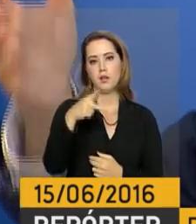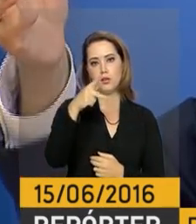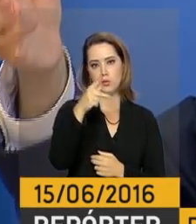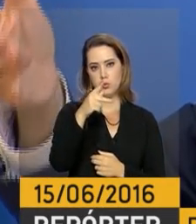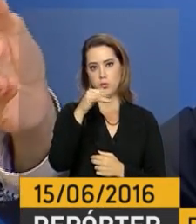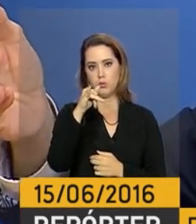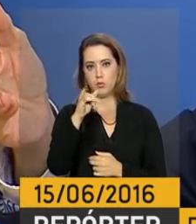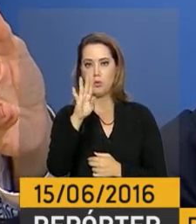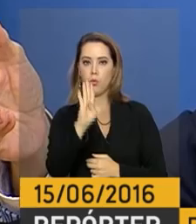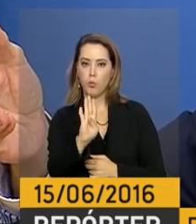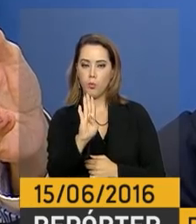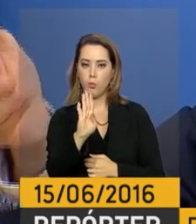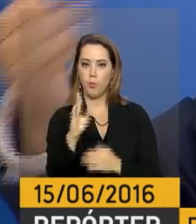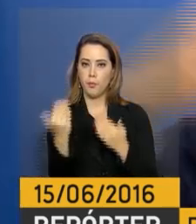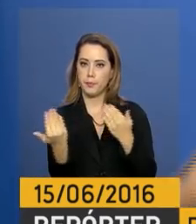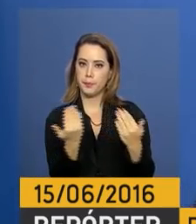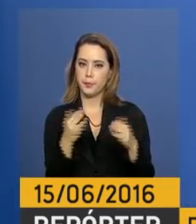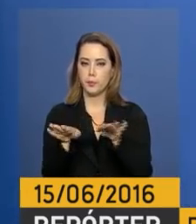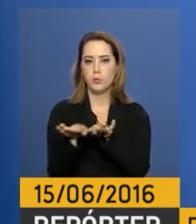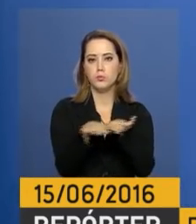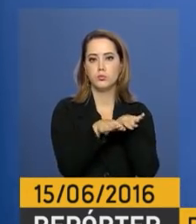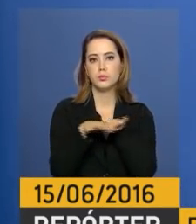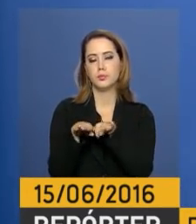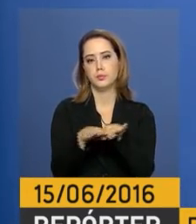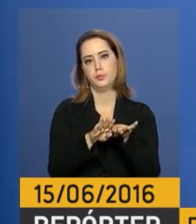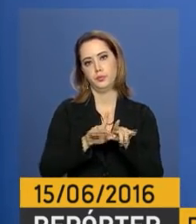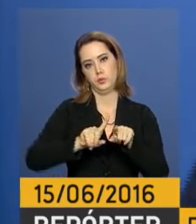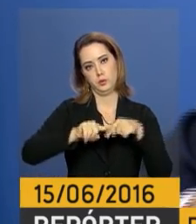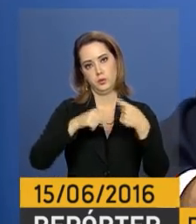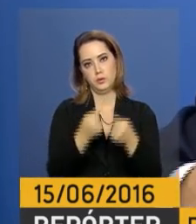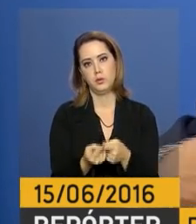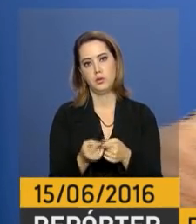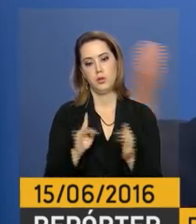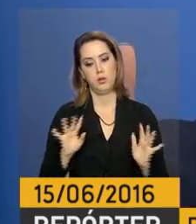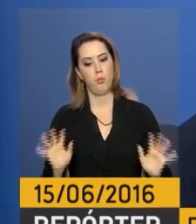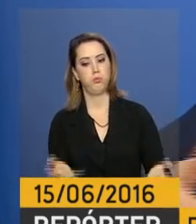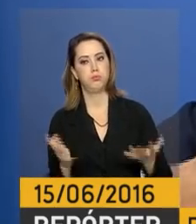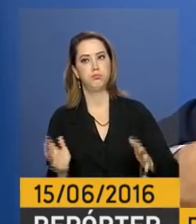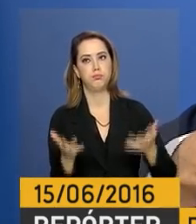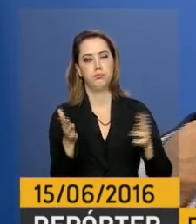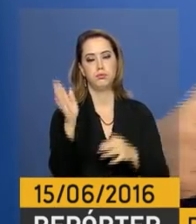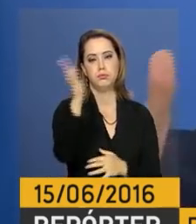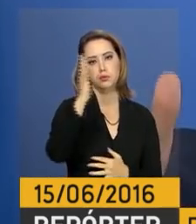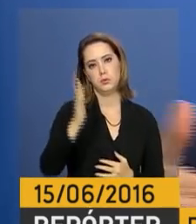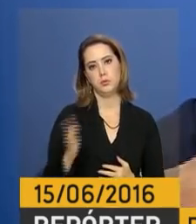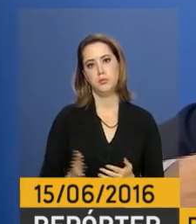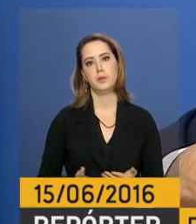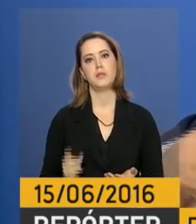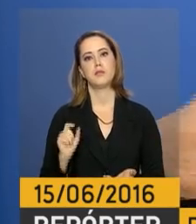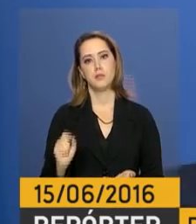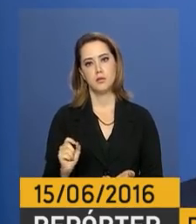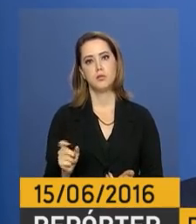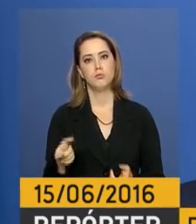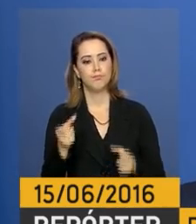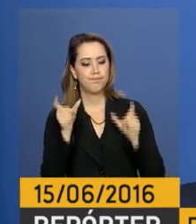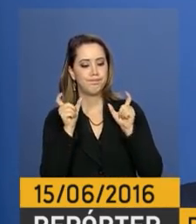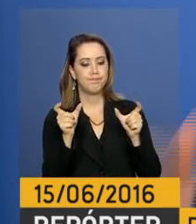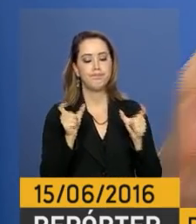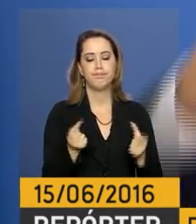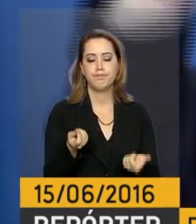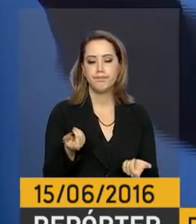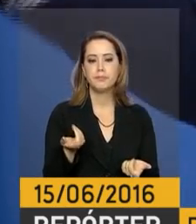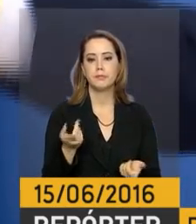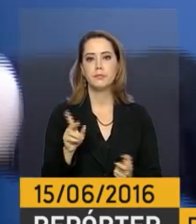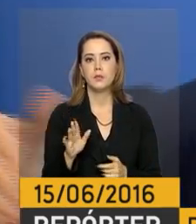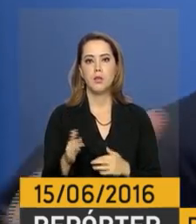pra sociedade. seja benefício de ganho de confiança, em primeiro lugar, o aumento do investimento, o aumento do consumo e o aumento